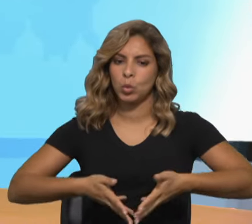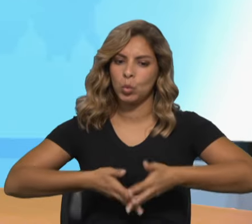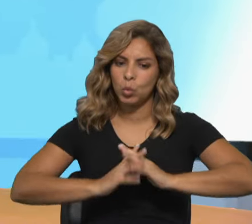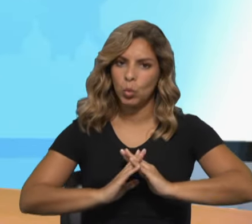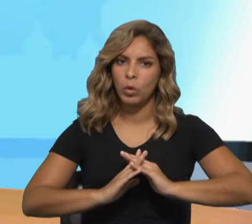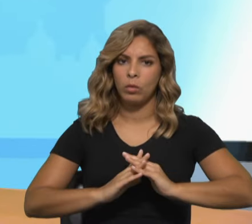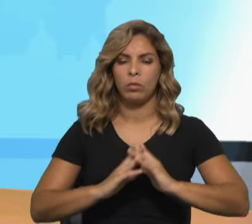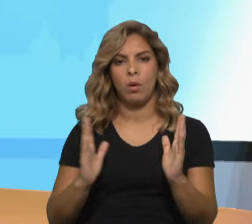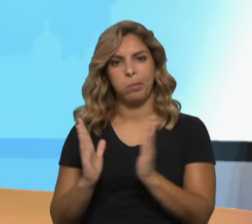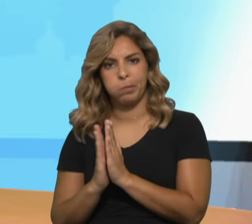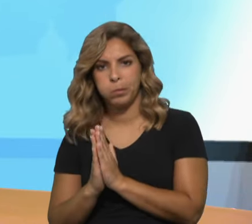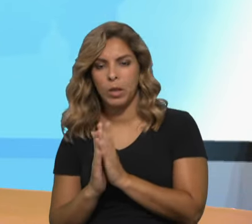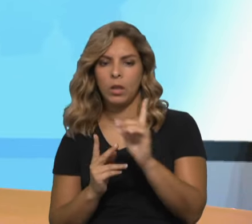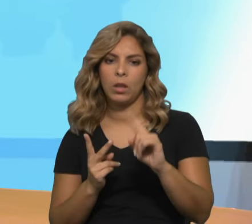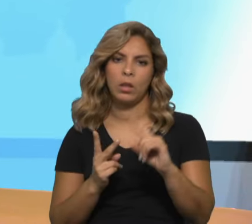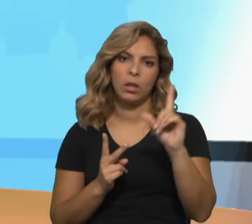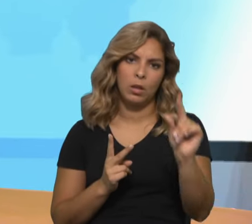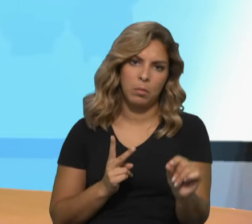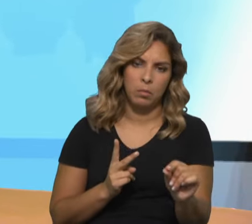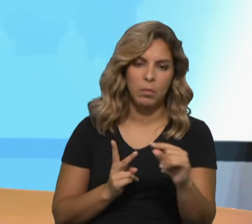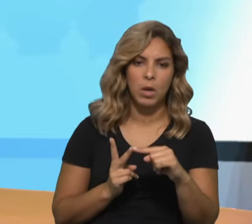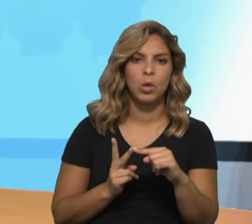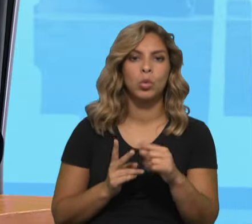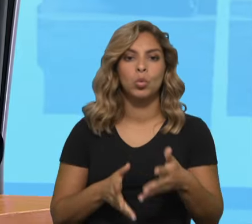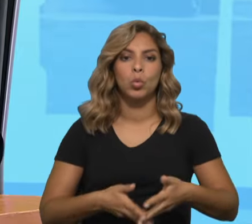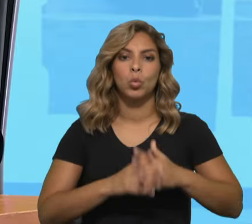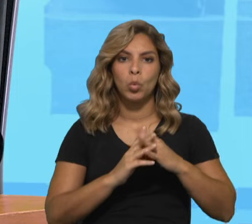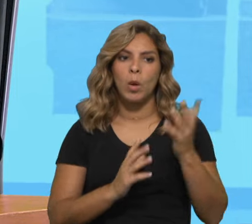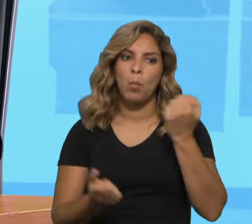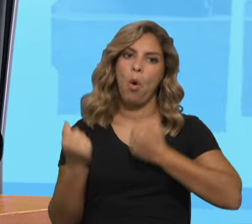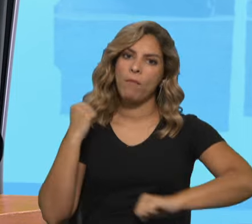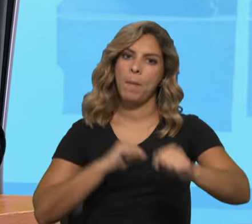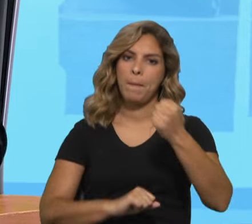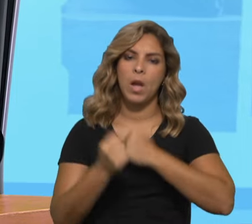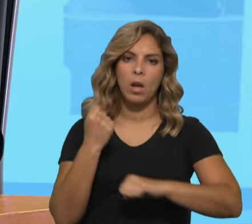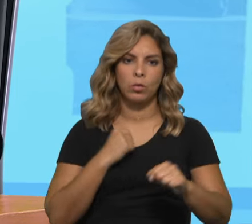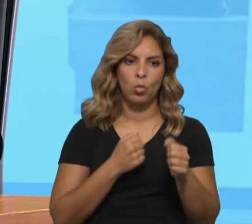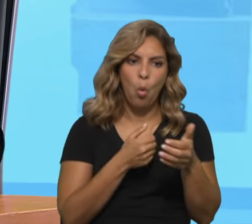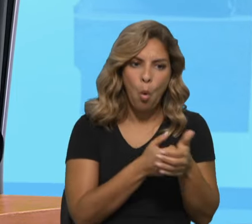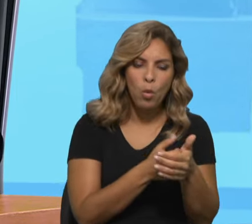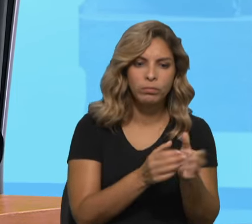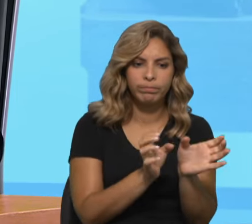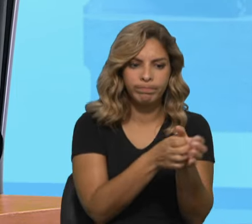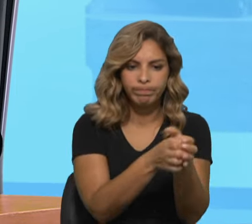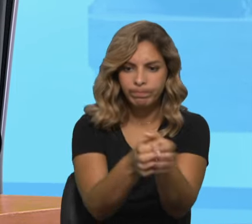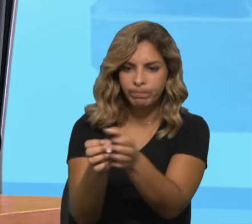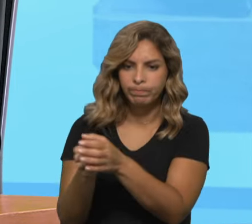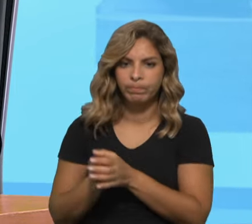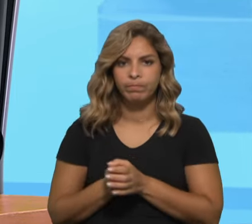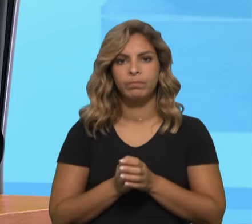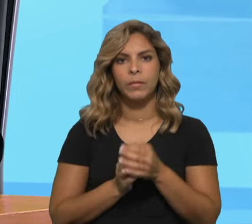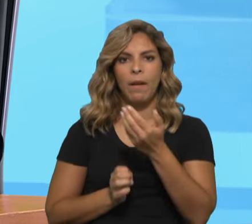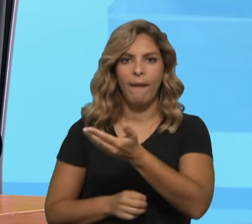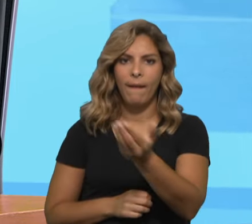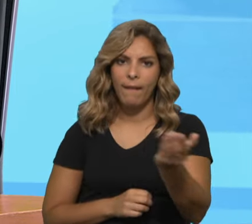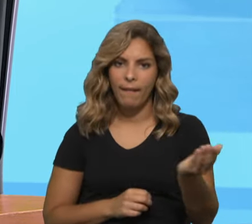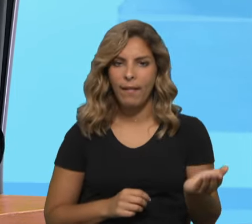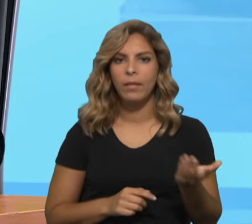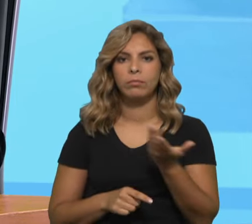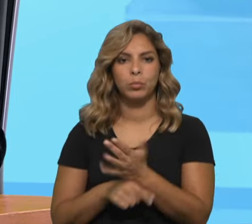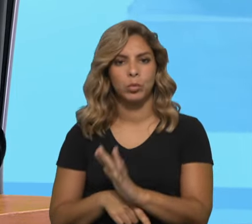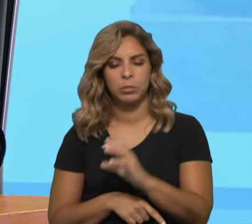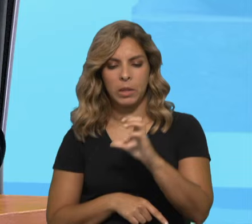paroquial e, para além disso, depois temos uma estrutura de movimentos, de organismos, que muitos deles, como a